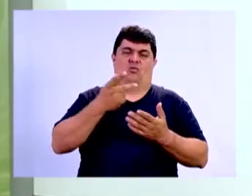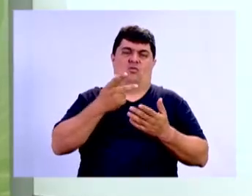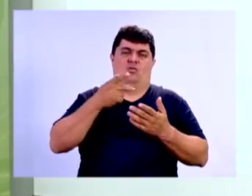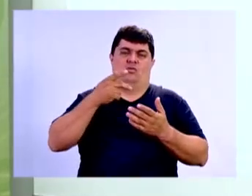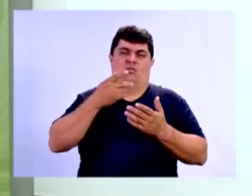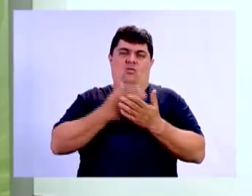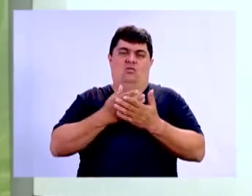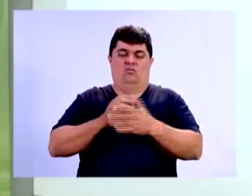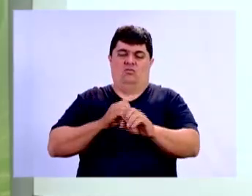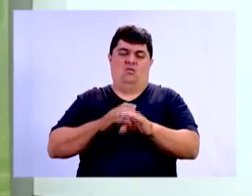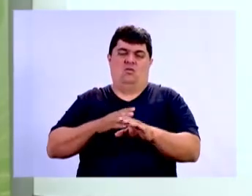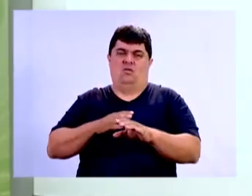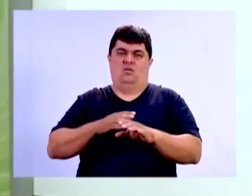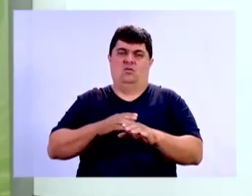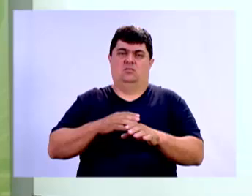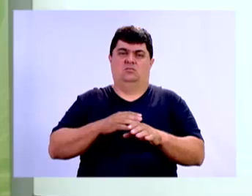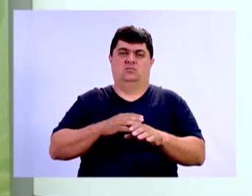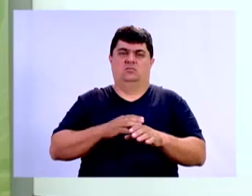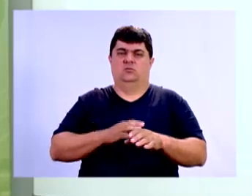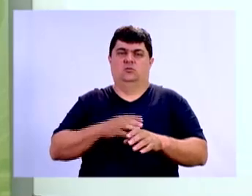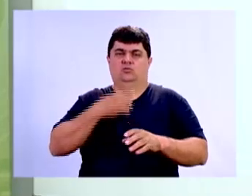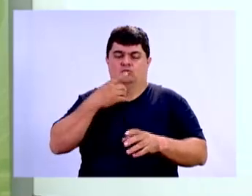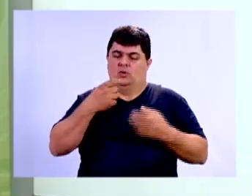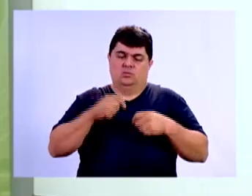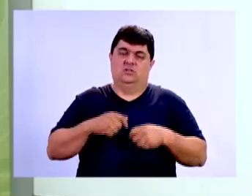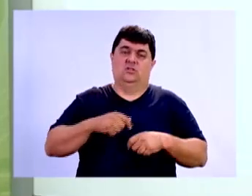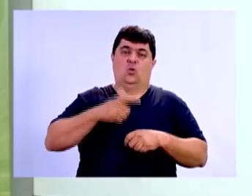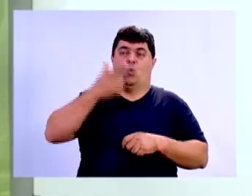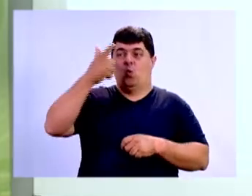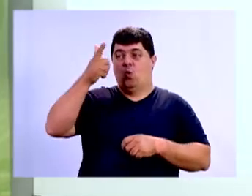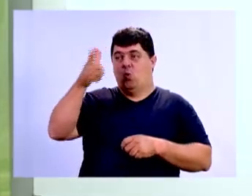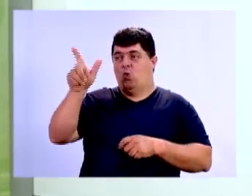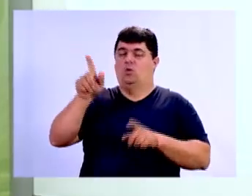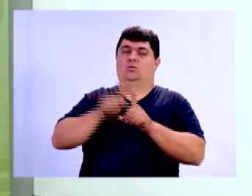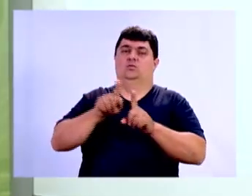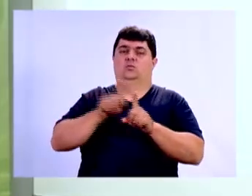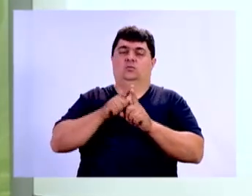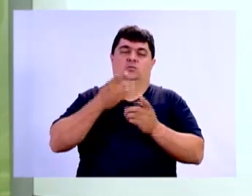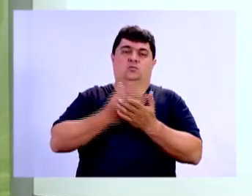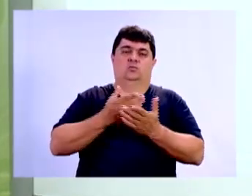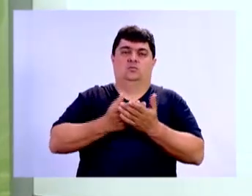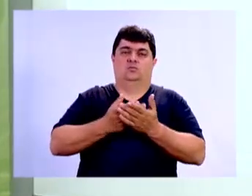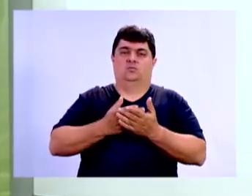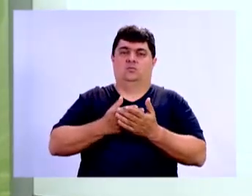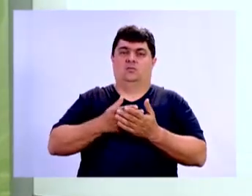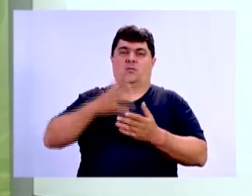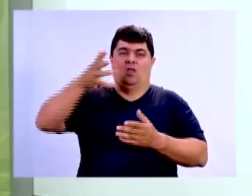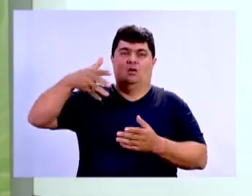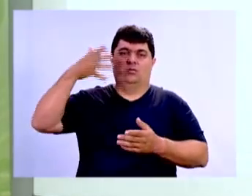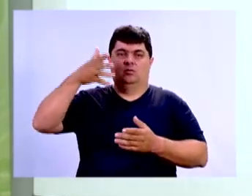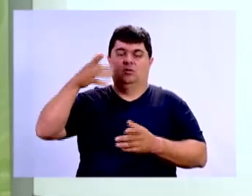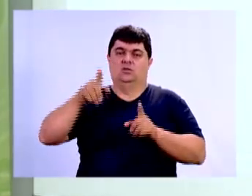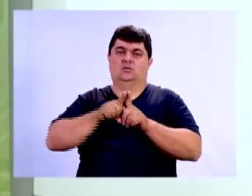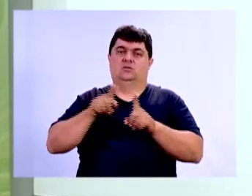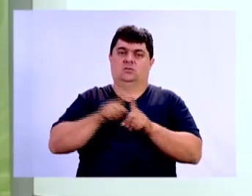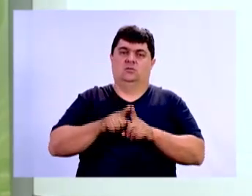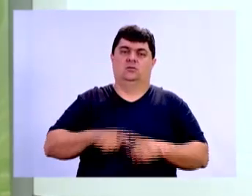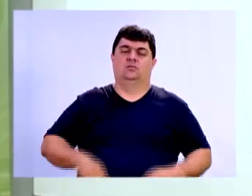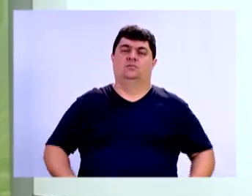Eu estava comentando com os nossos alunos lá de Jaru, aqui no nosso evento, daqui a pouco eu vou estar lá no evento, né? Dando um oi para vocês.